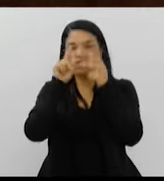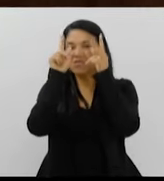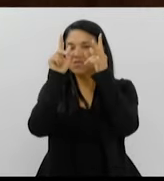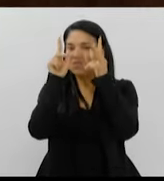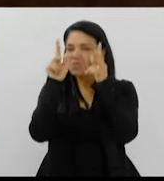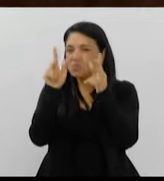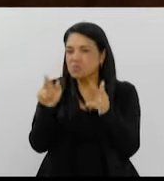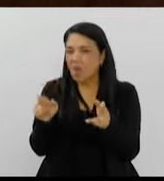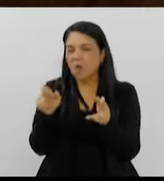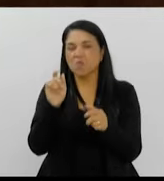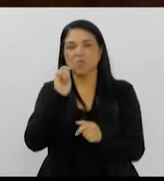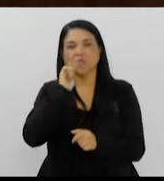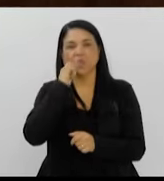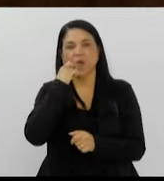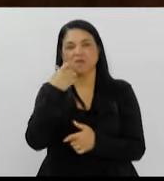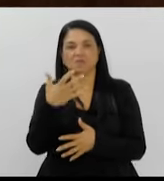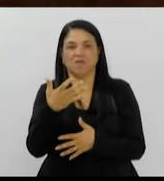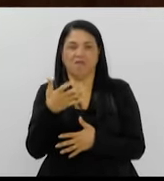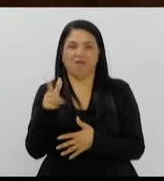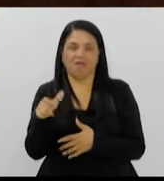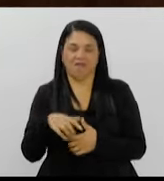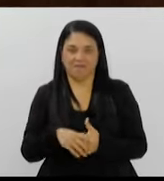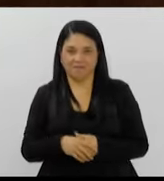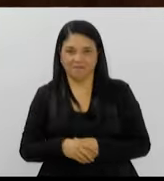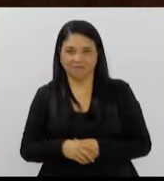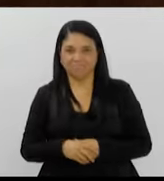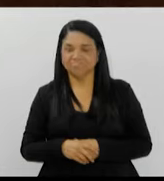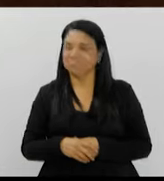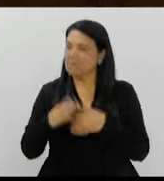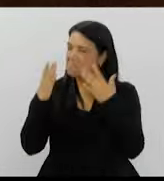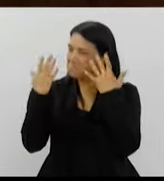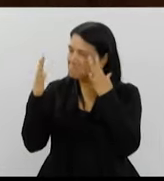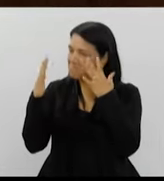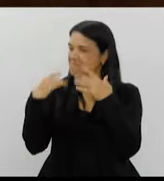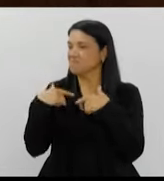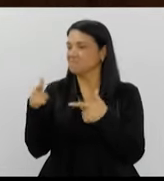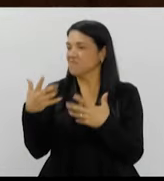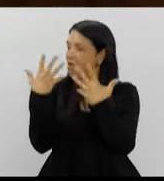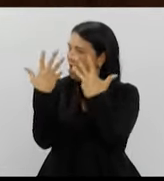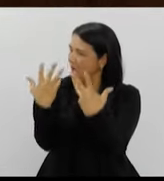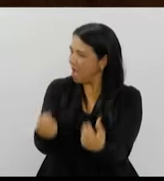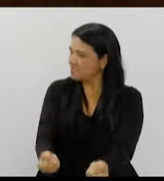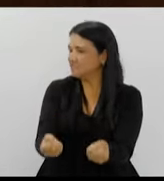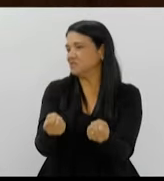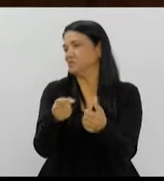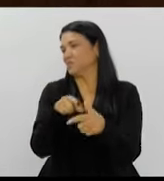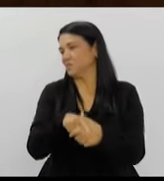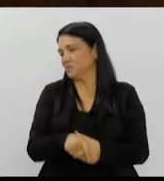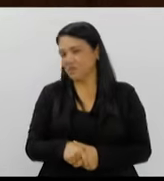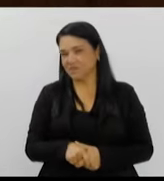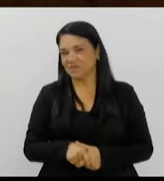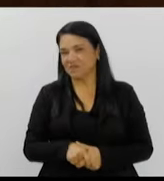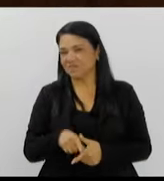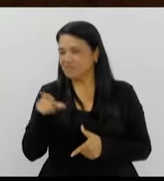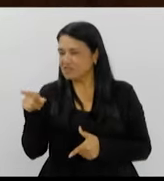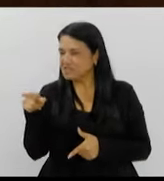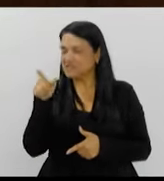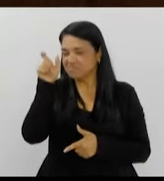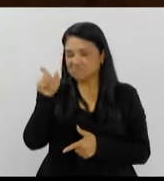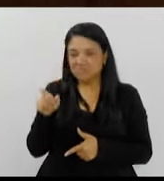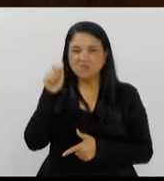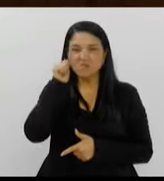queria Parabéns o senhor caiu na armadilha dele o senhor tem andado